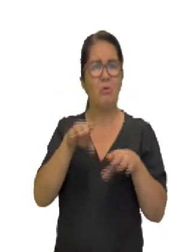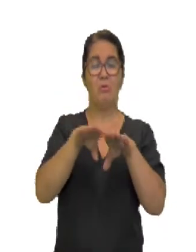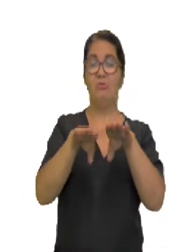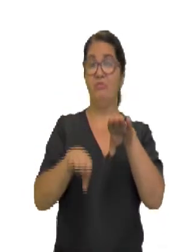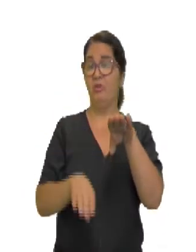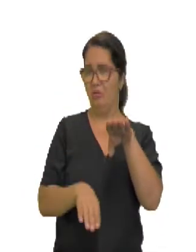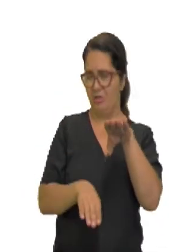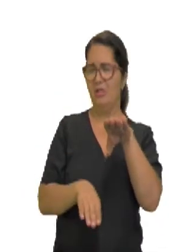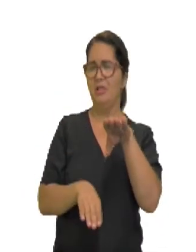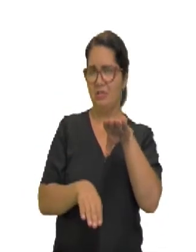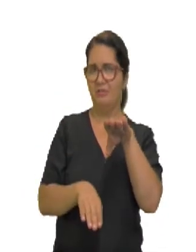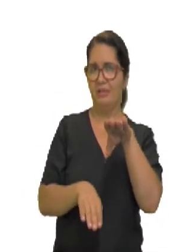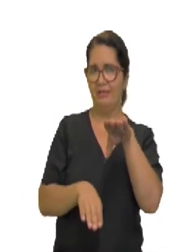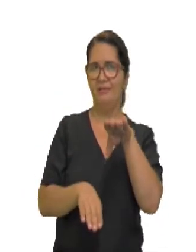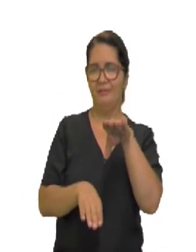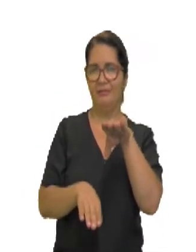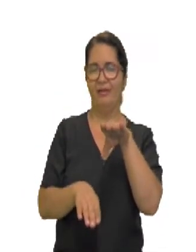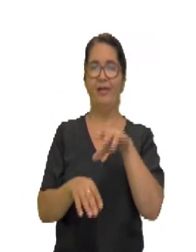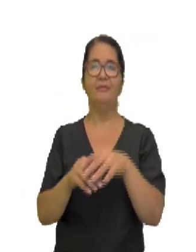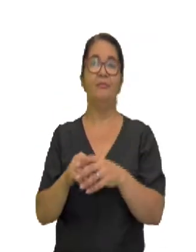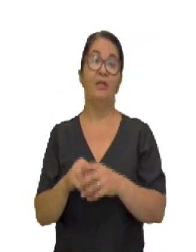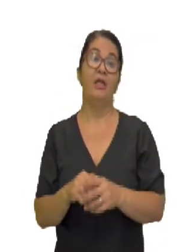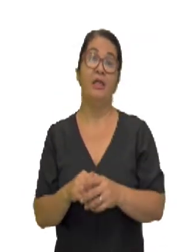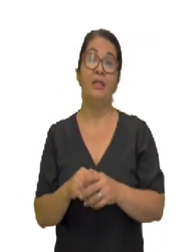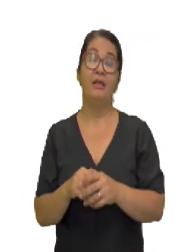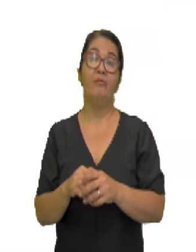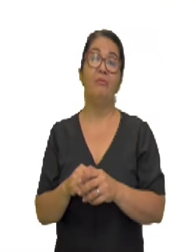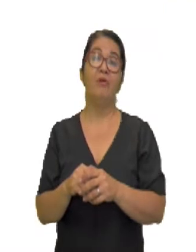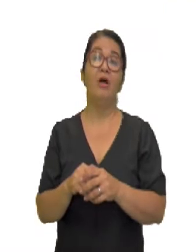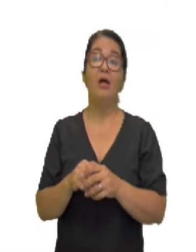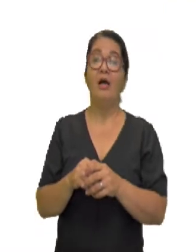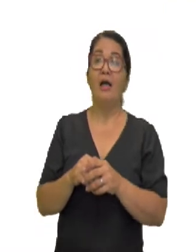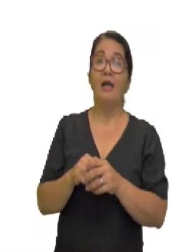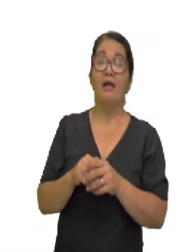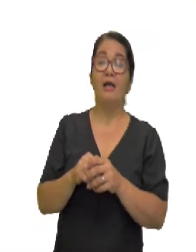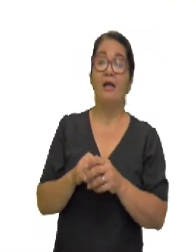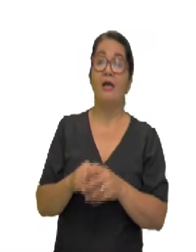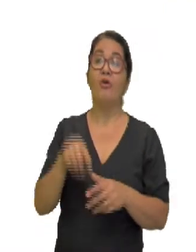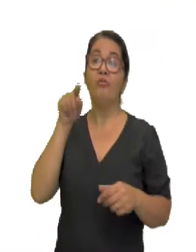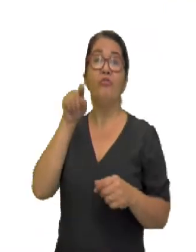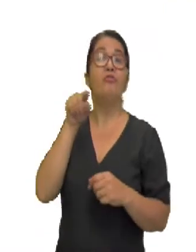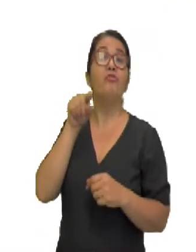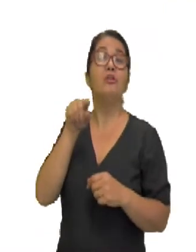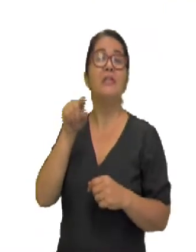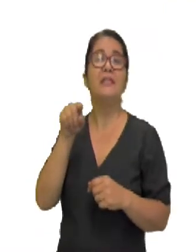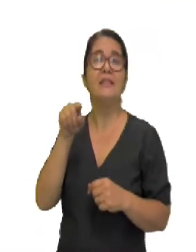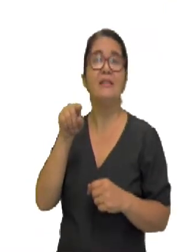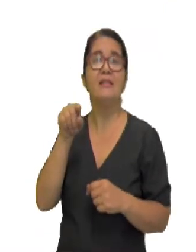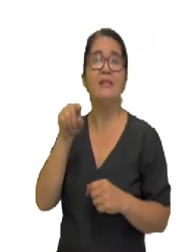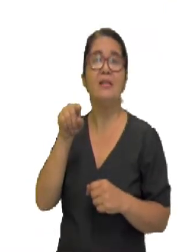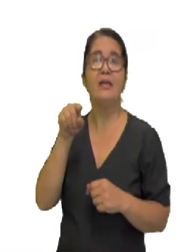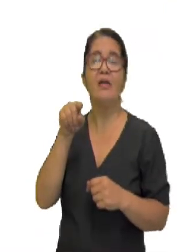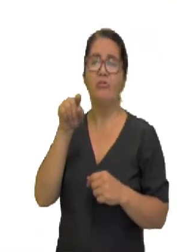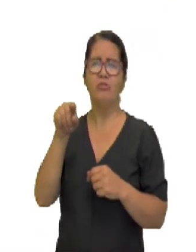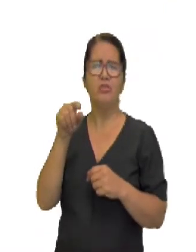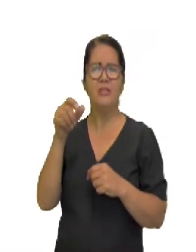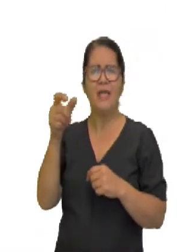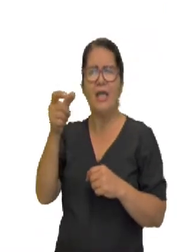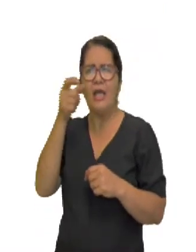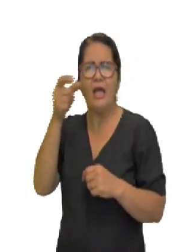é a menos atenta da classe. Olha o grupo novamente aqui, ó.